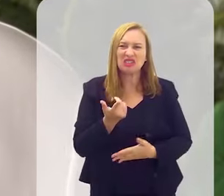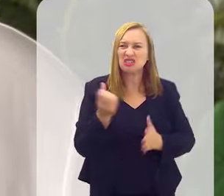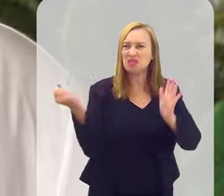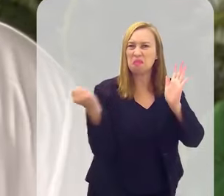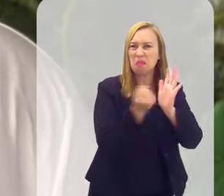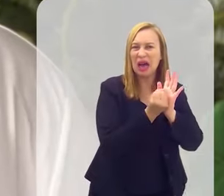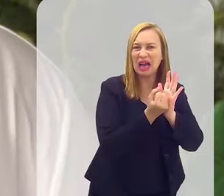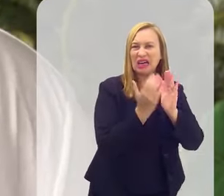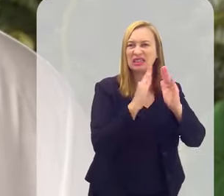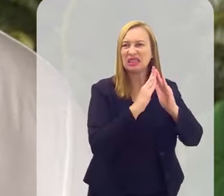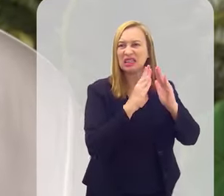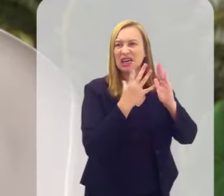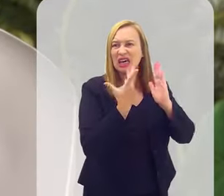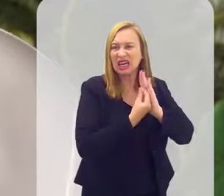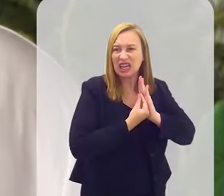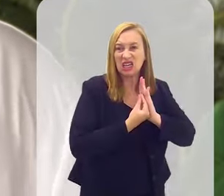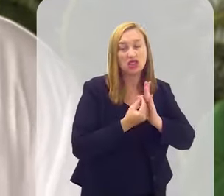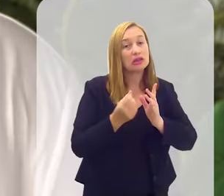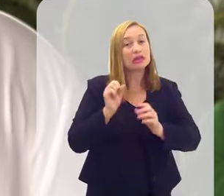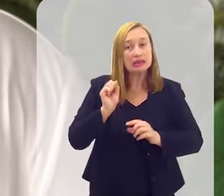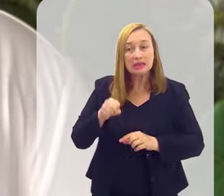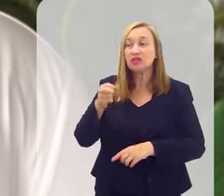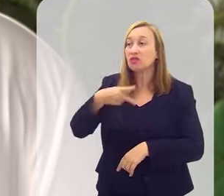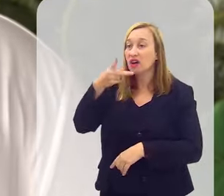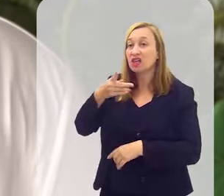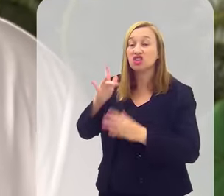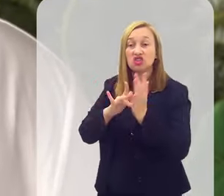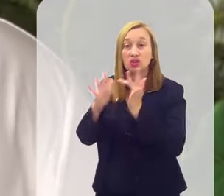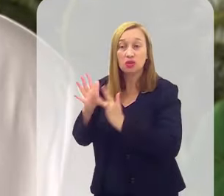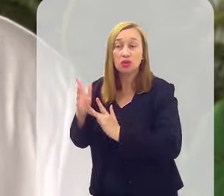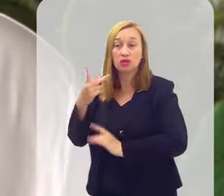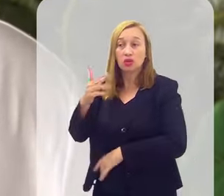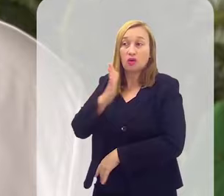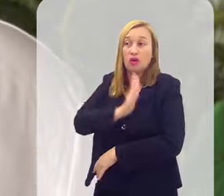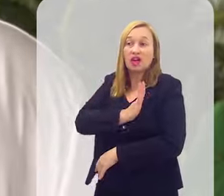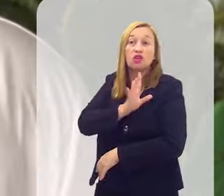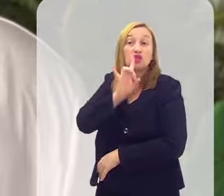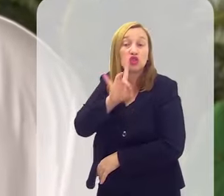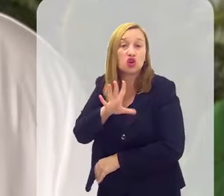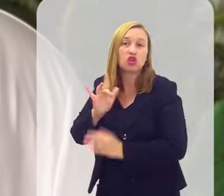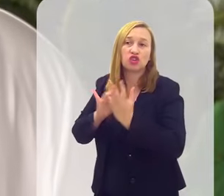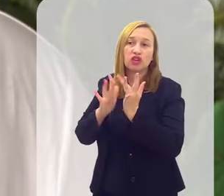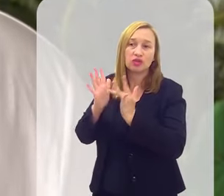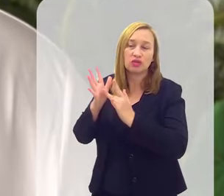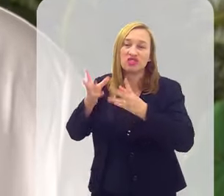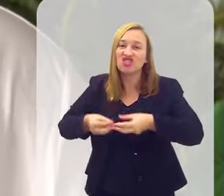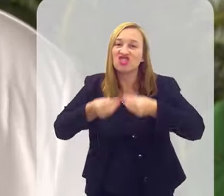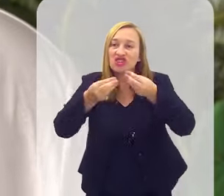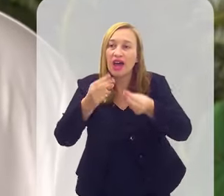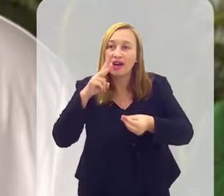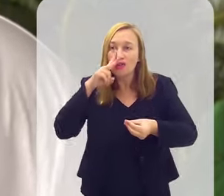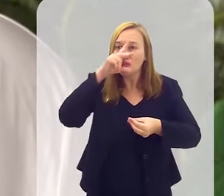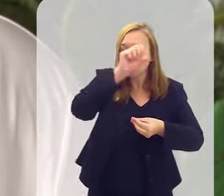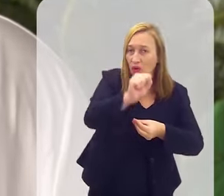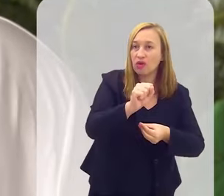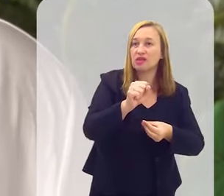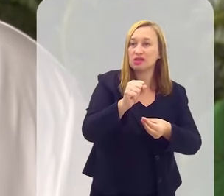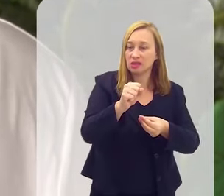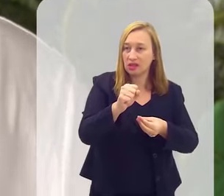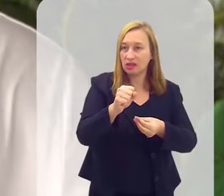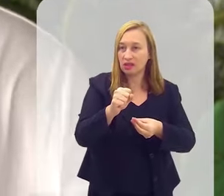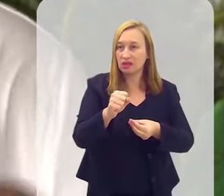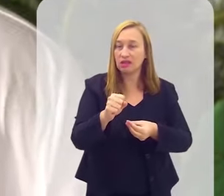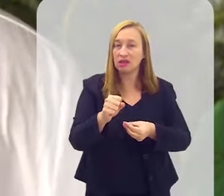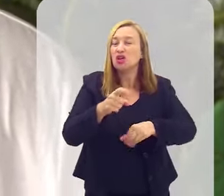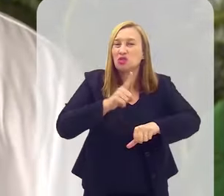de de igreja denominação nem de religião falando de ter Jesus no seu coração porque é só ele que